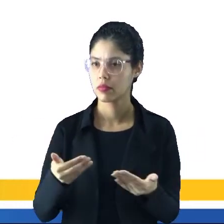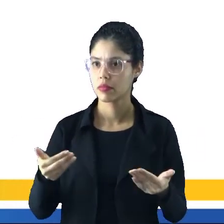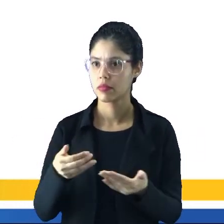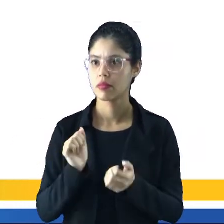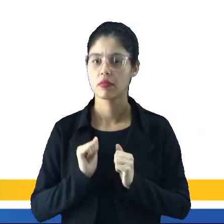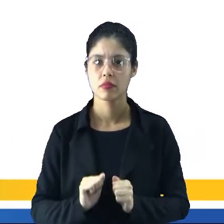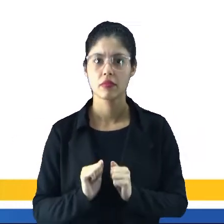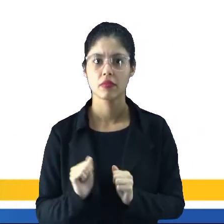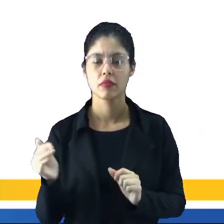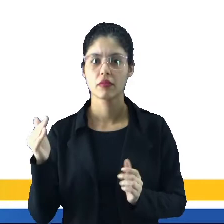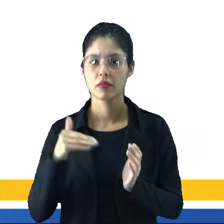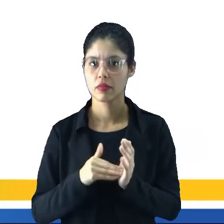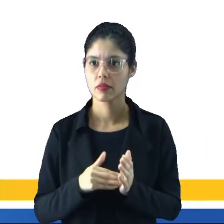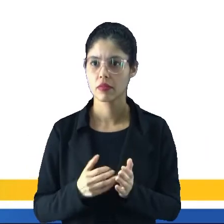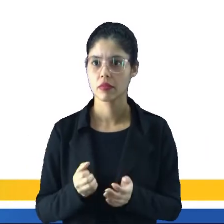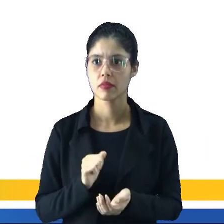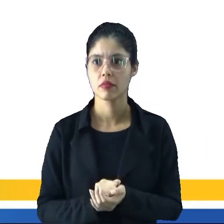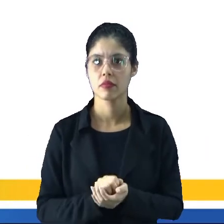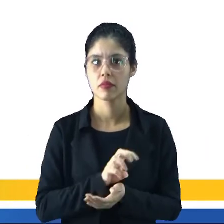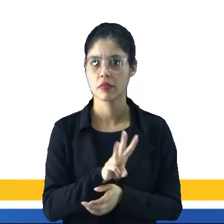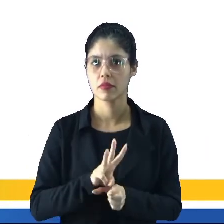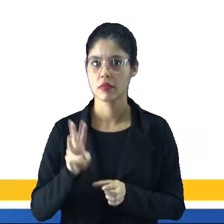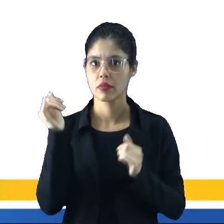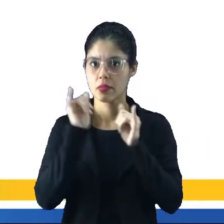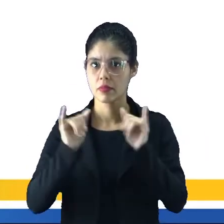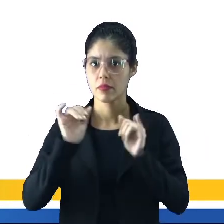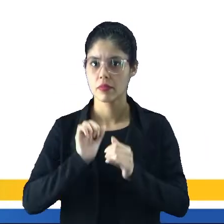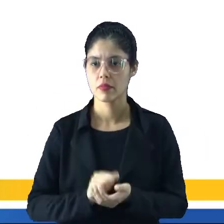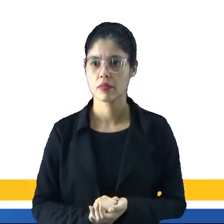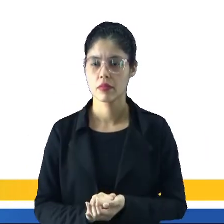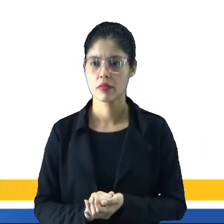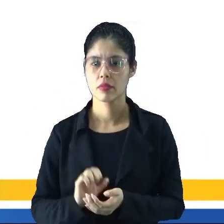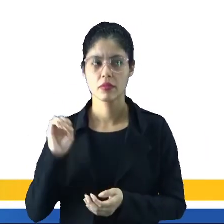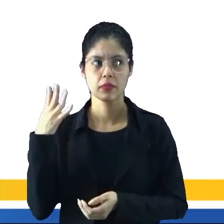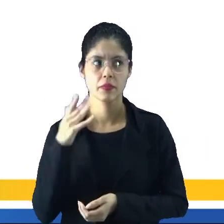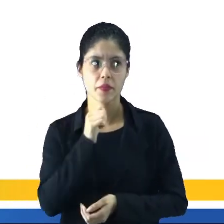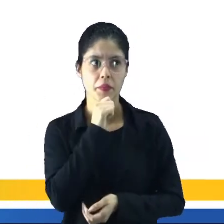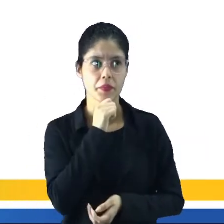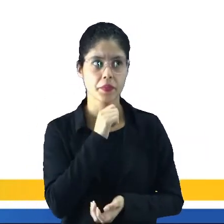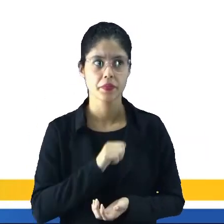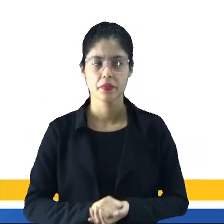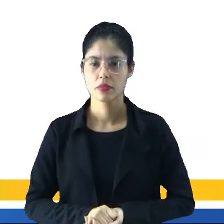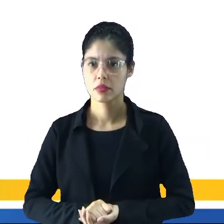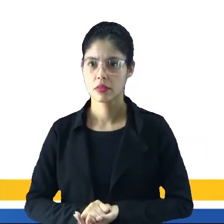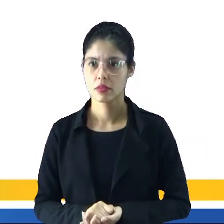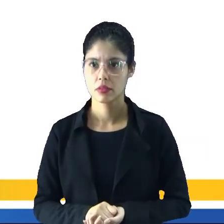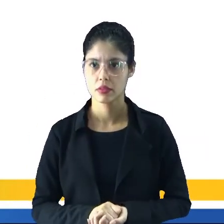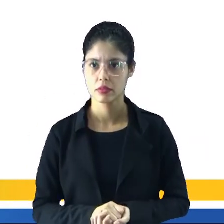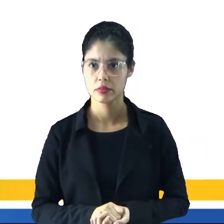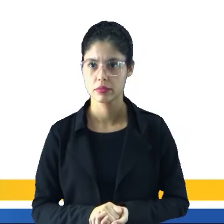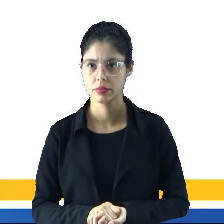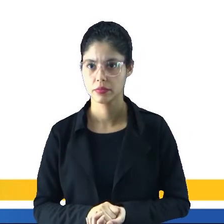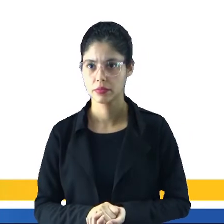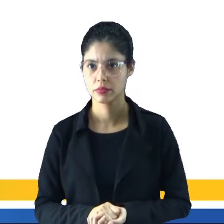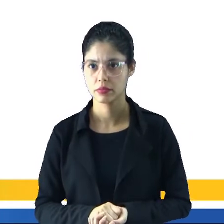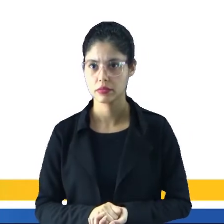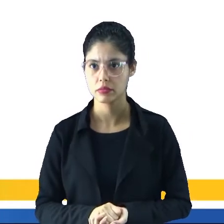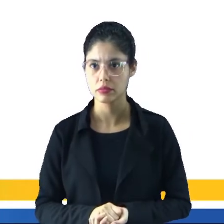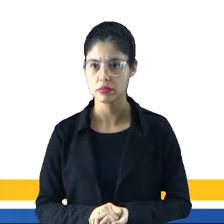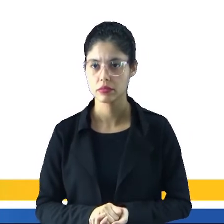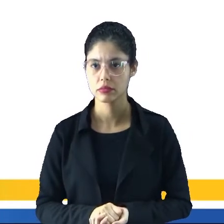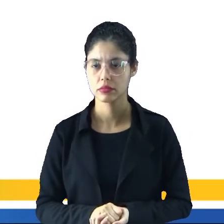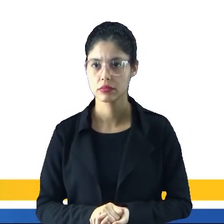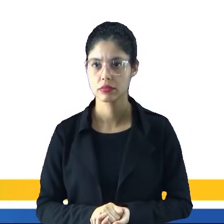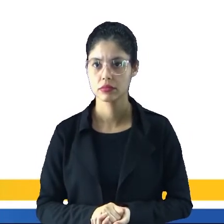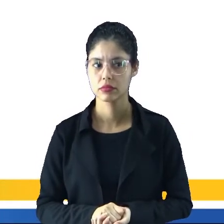atualidade. Pode até, foi tirado de um site de notícias, então pode acontecer. Bom,